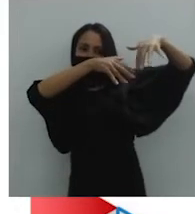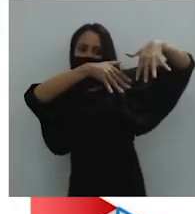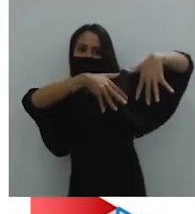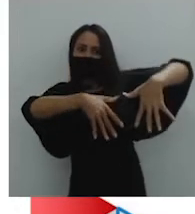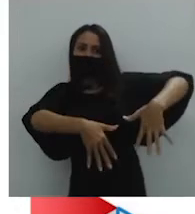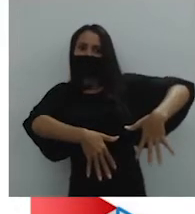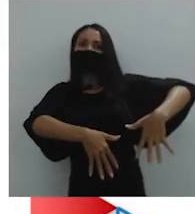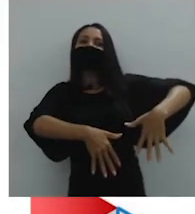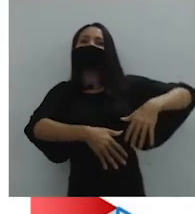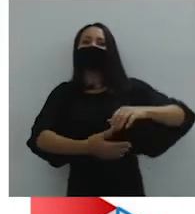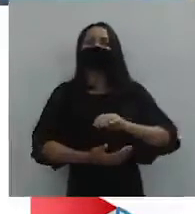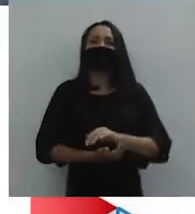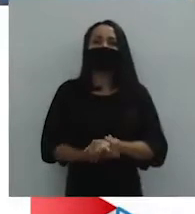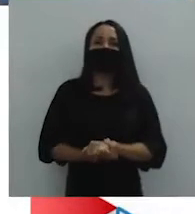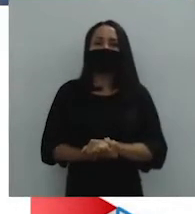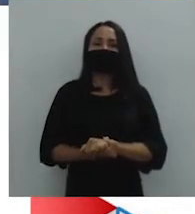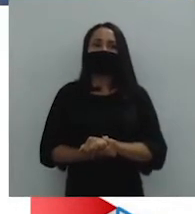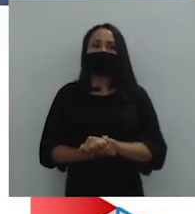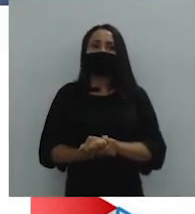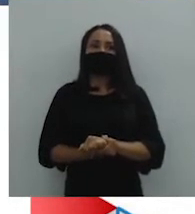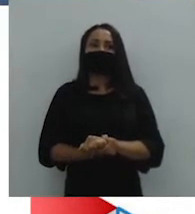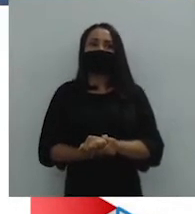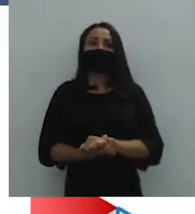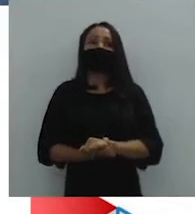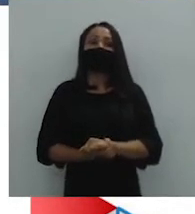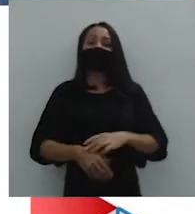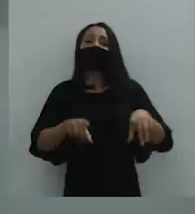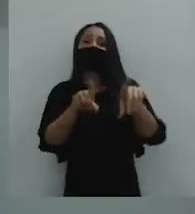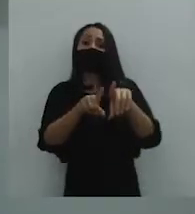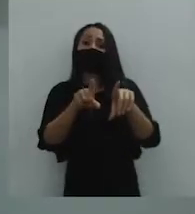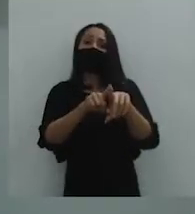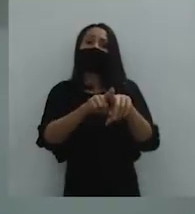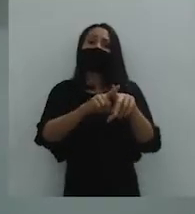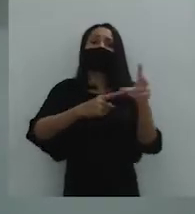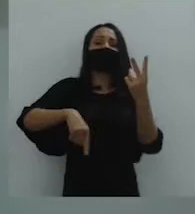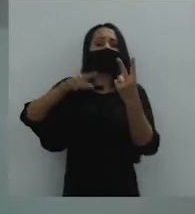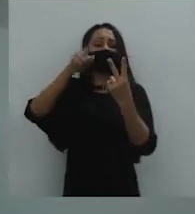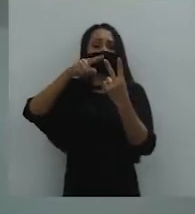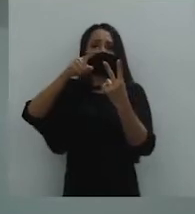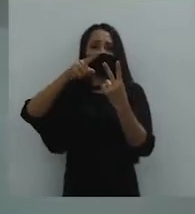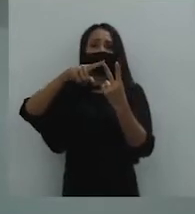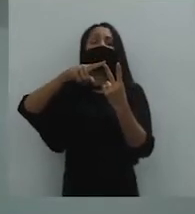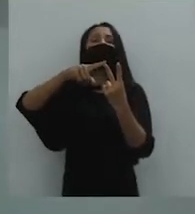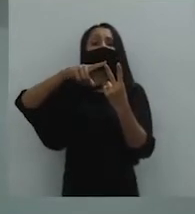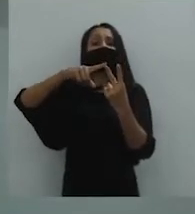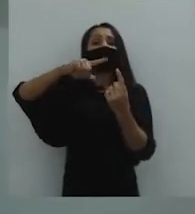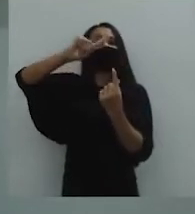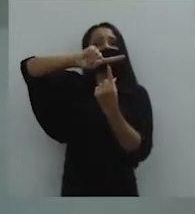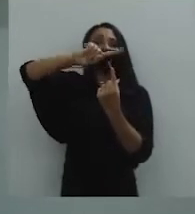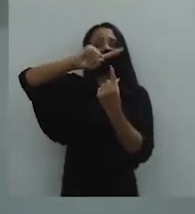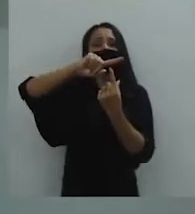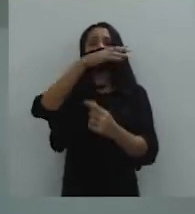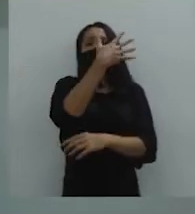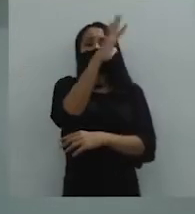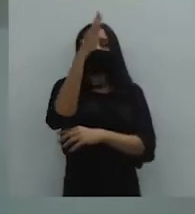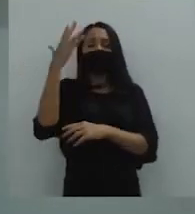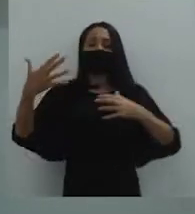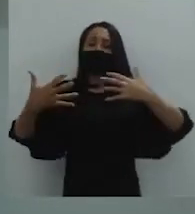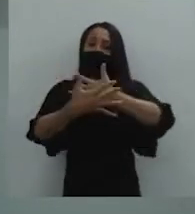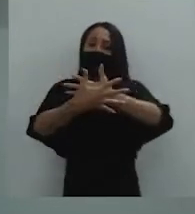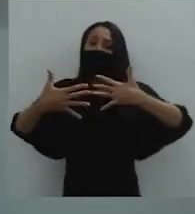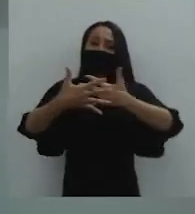Iguaçu, certo? Temos também o tipo de paisagem urbanizada. Se